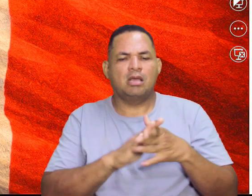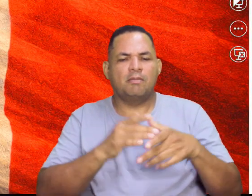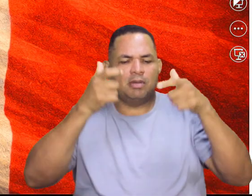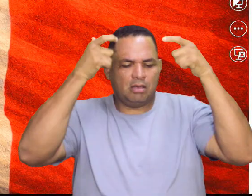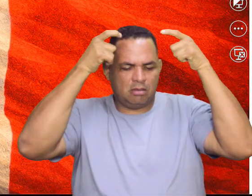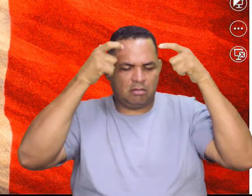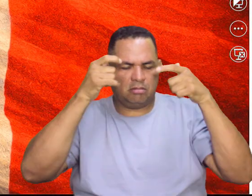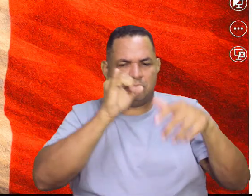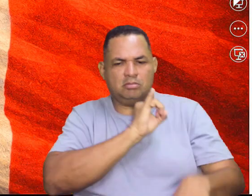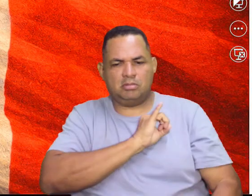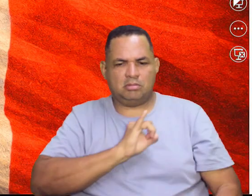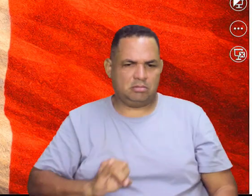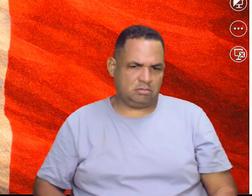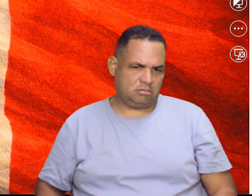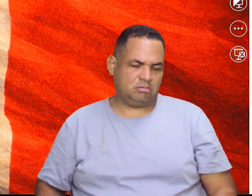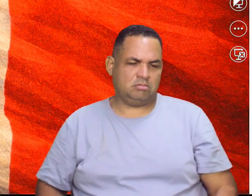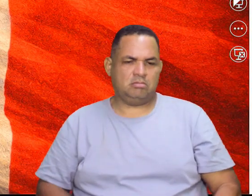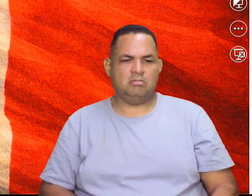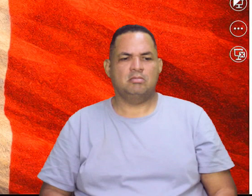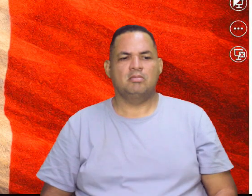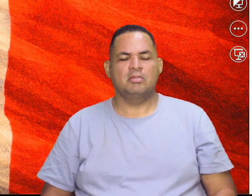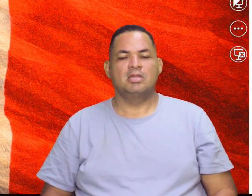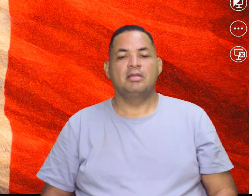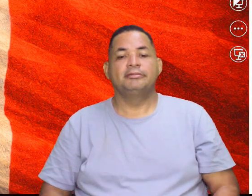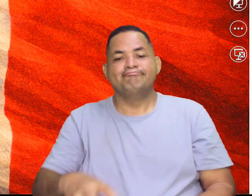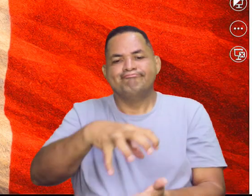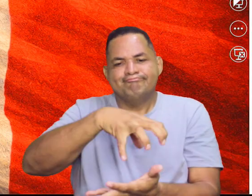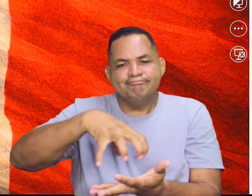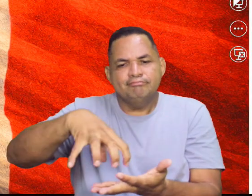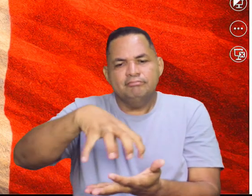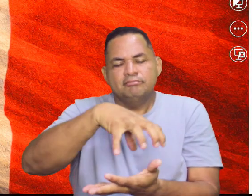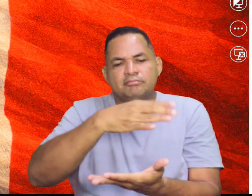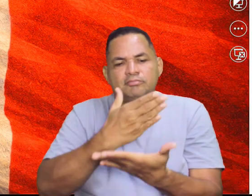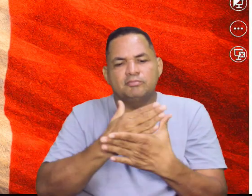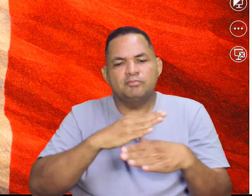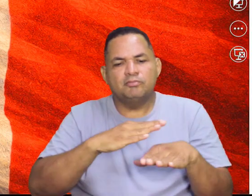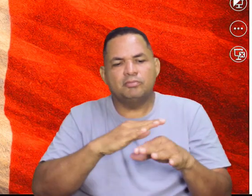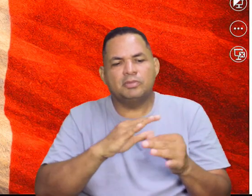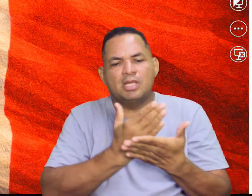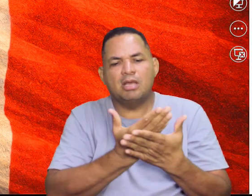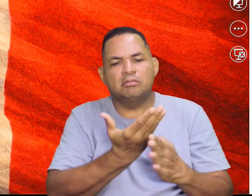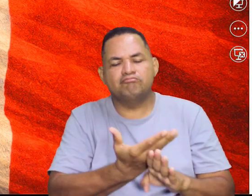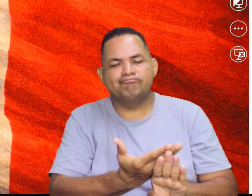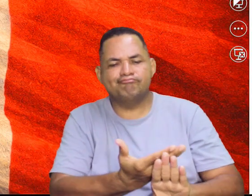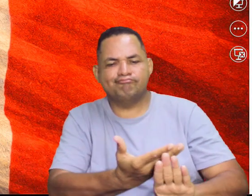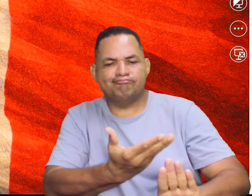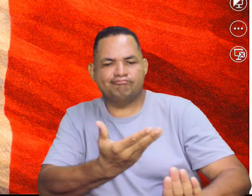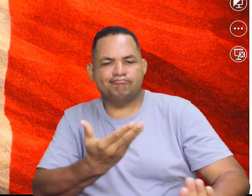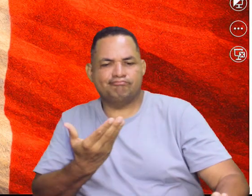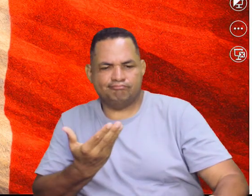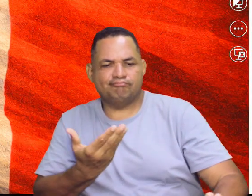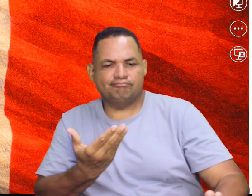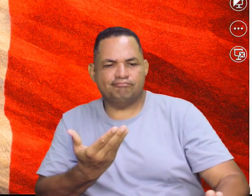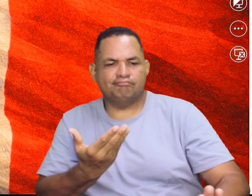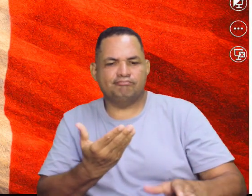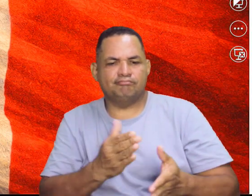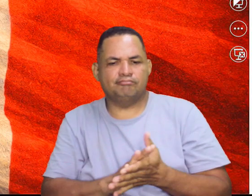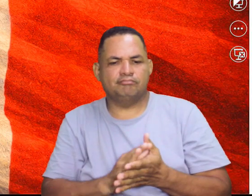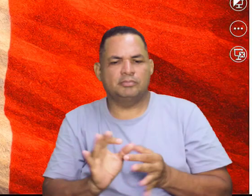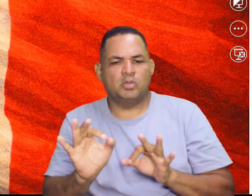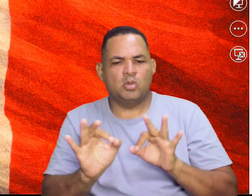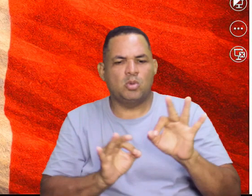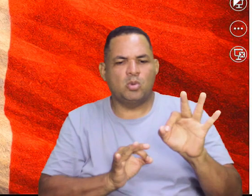da sociedade. Então, com essa revolução, vai acontecer a ruptura, ou seja, vão acabar com a